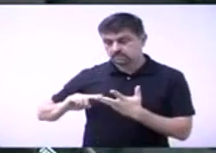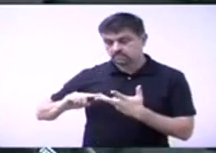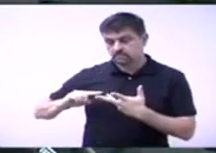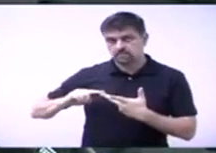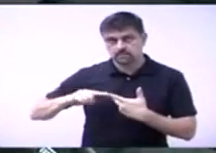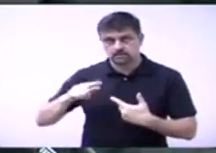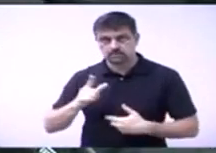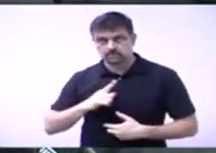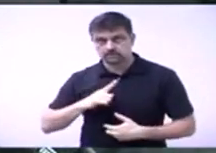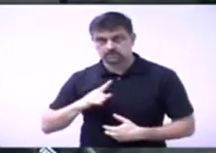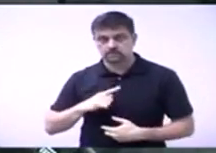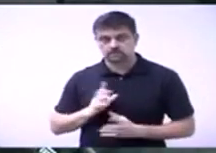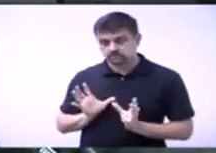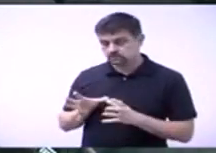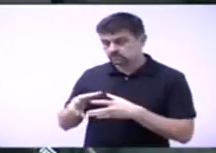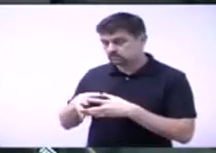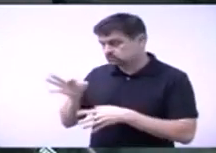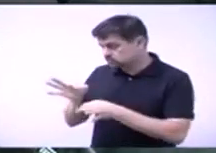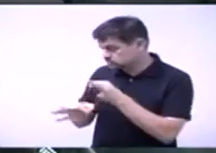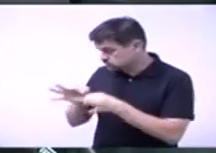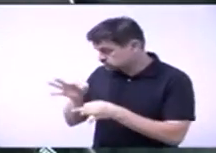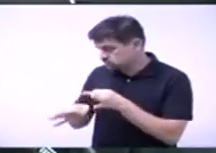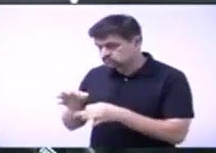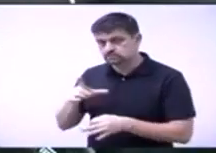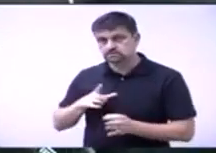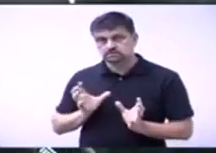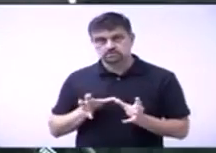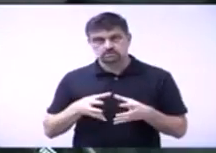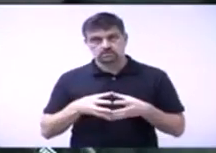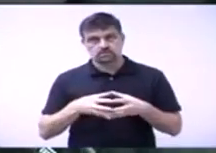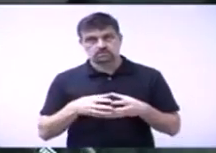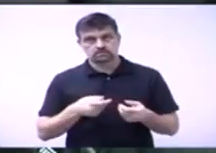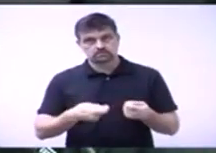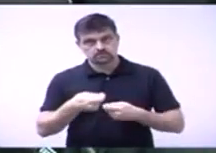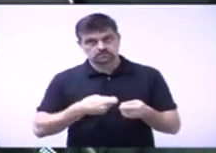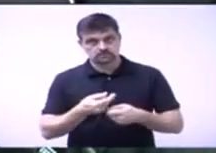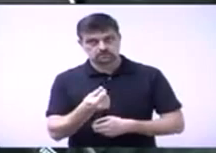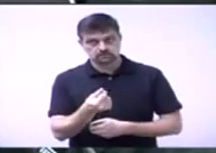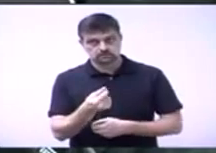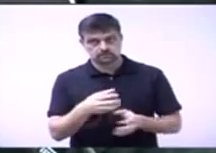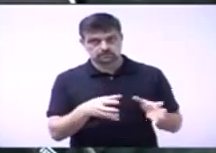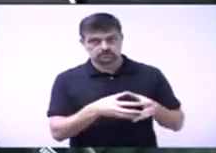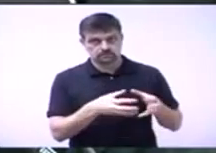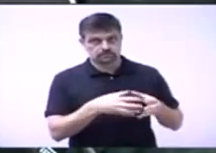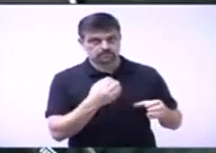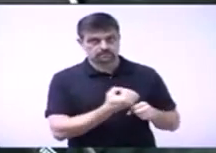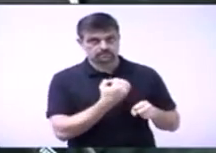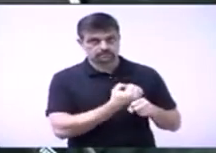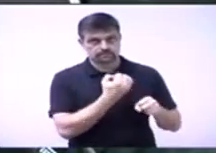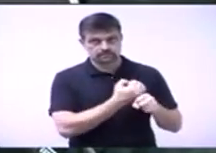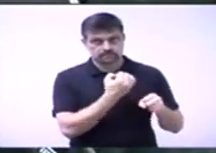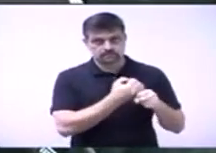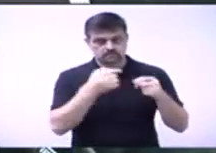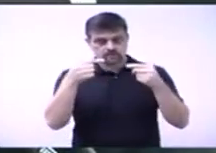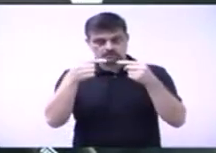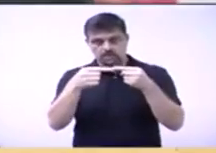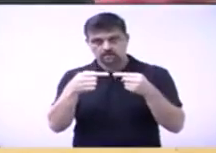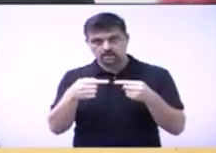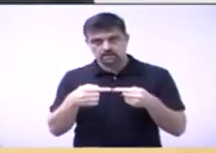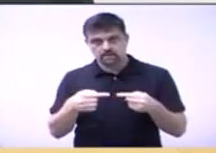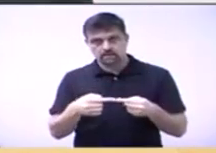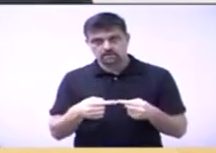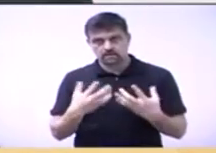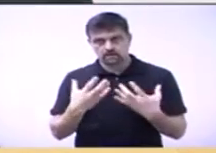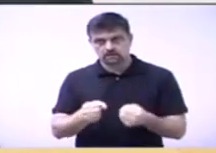Pareceres 46 da Comissão de Justiça, 52 da Comissão de Finanças, 55 da Comissão de Obras, favoráveis.